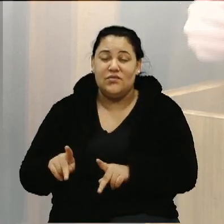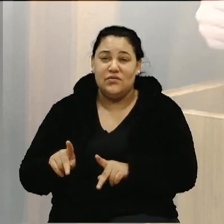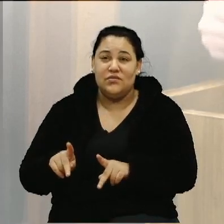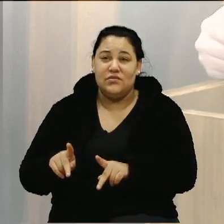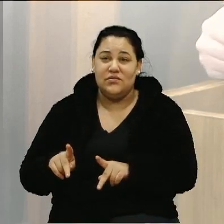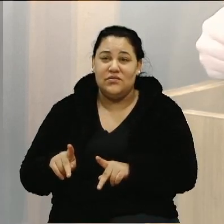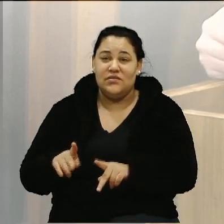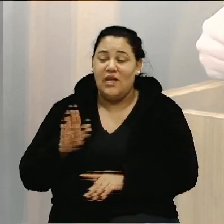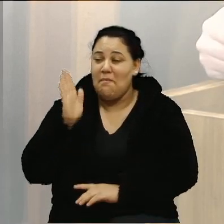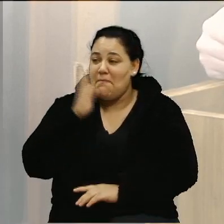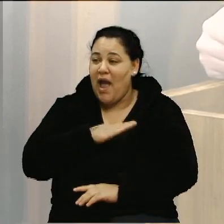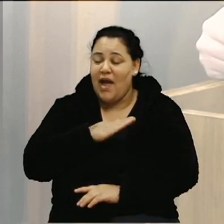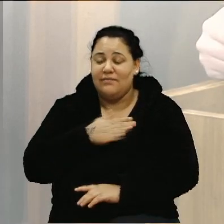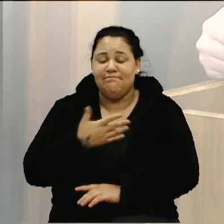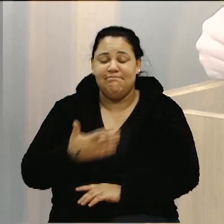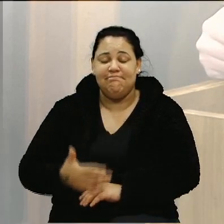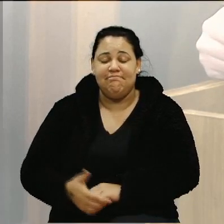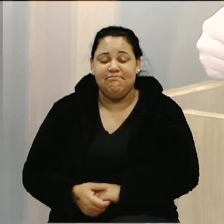má índole.